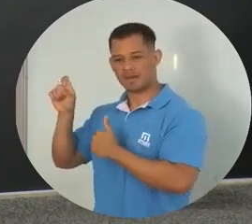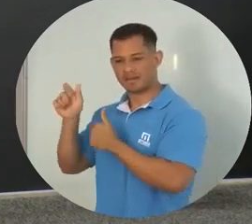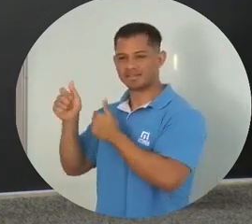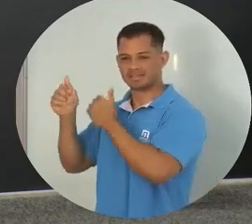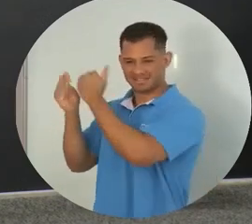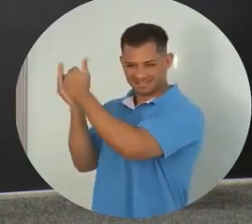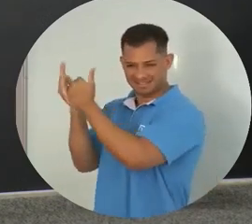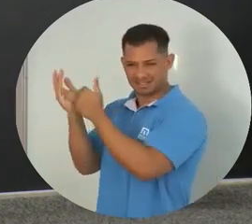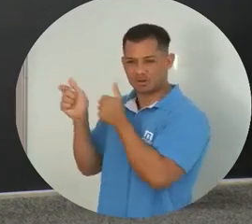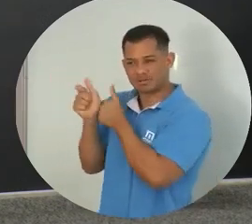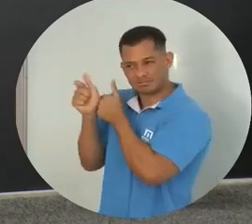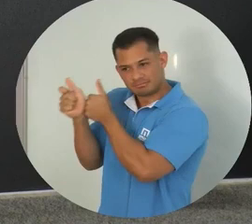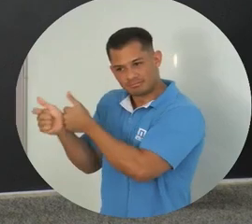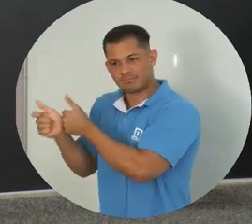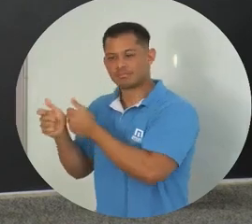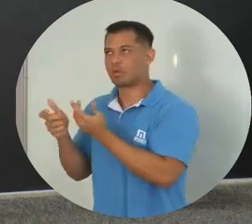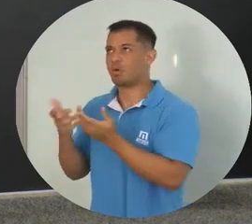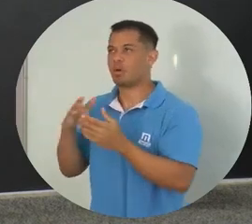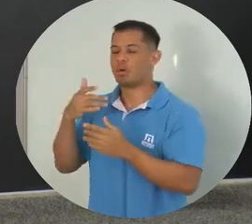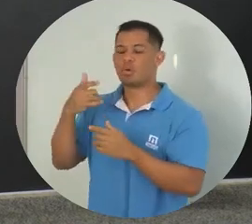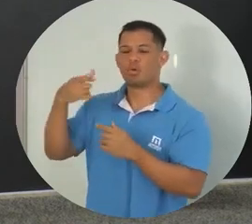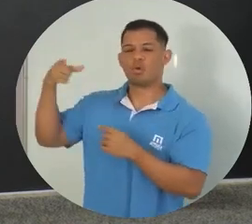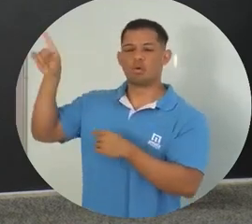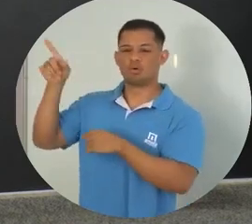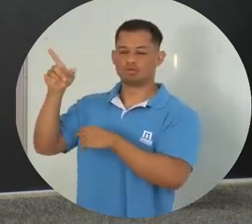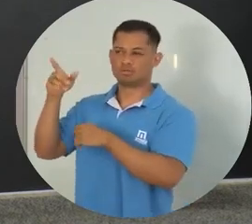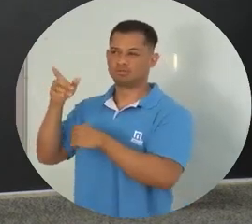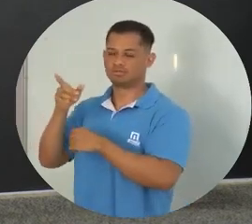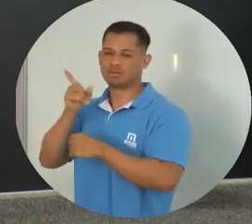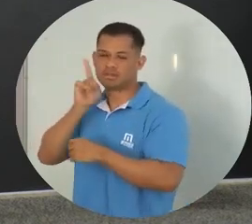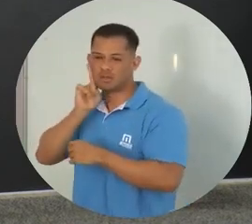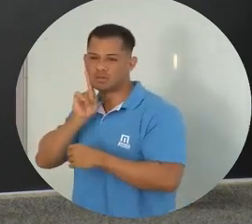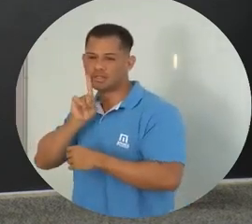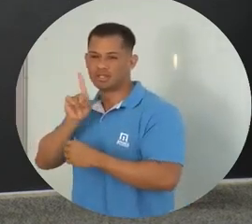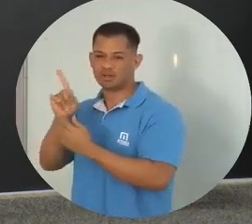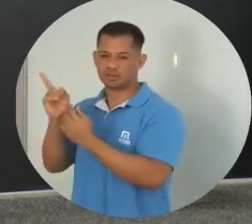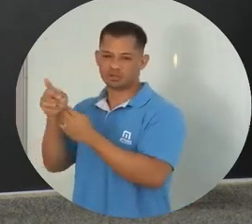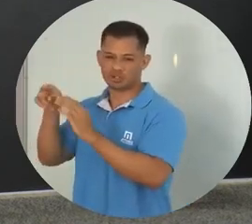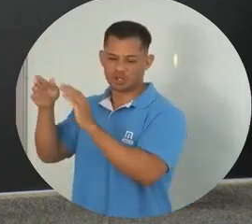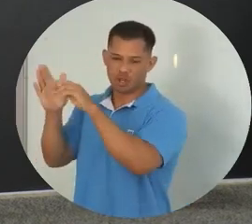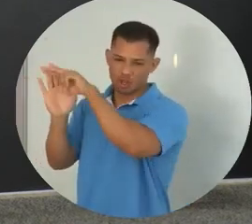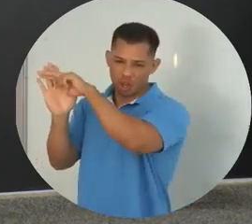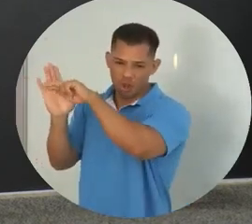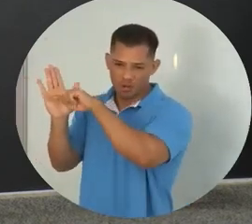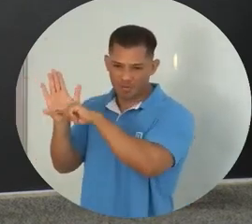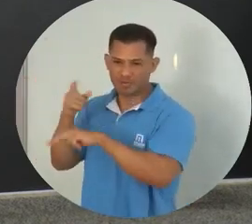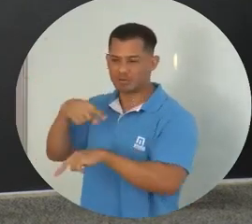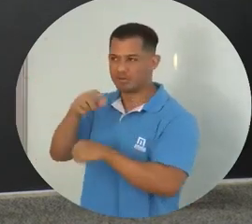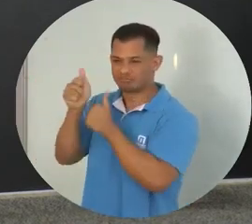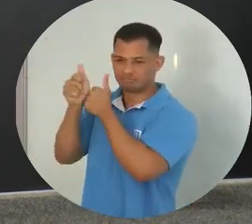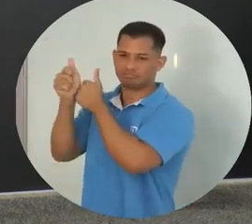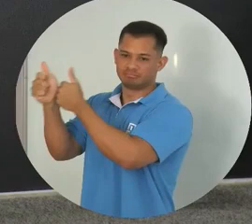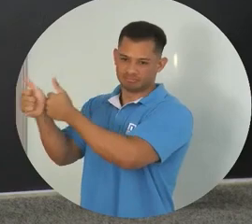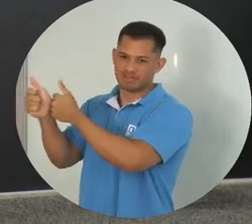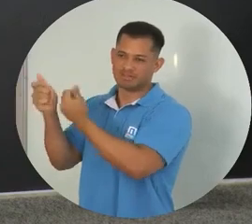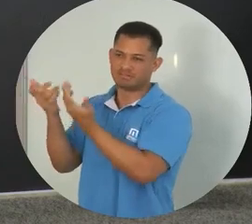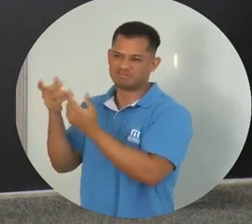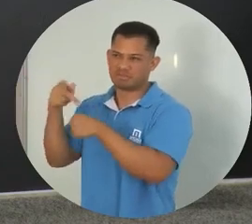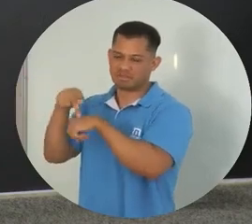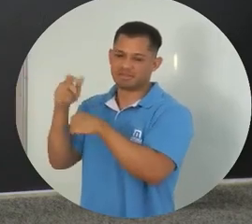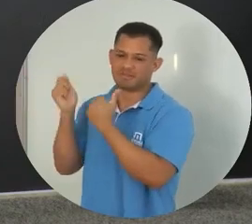Bureau of Reclamation, o Corps of Engineers e outras normas aí, do exterior.